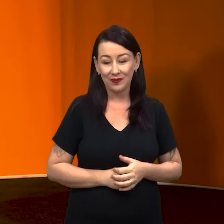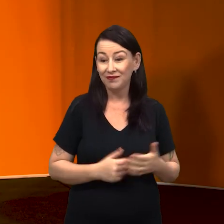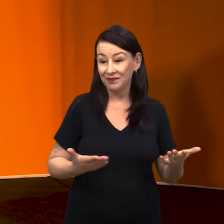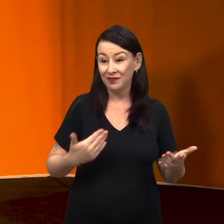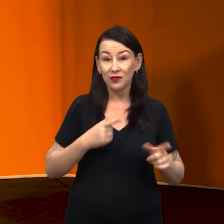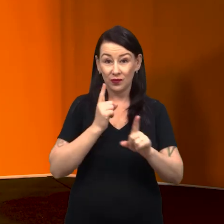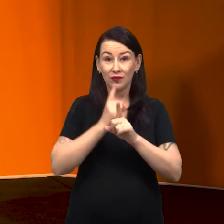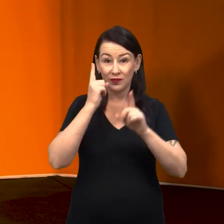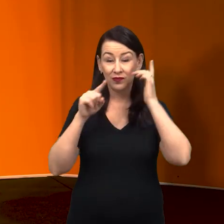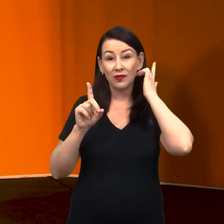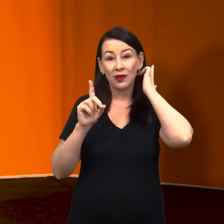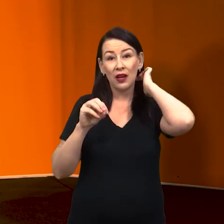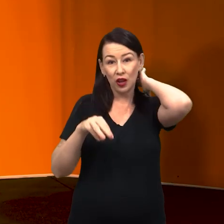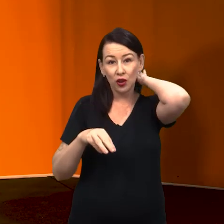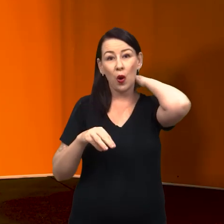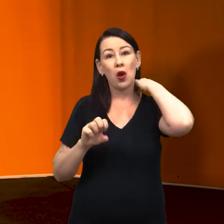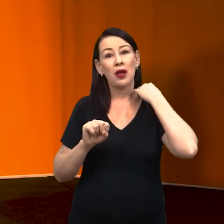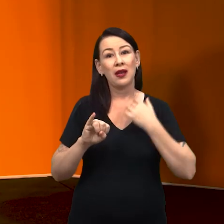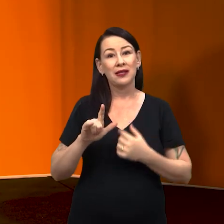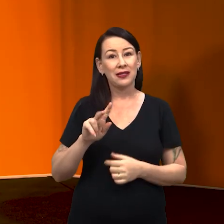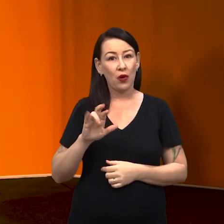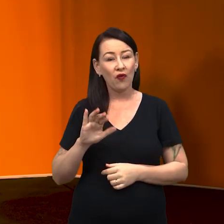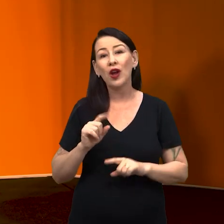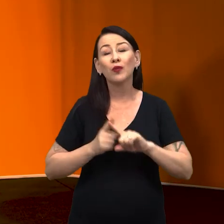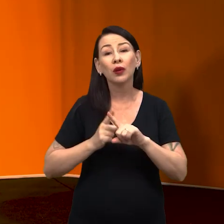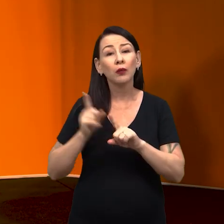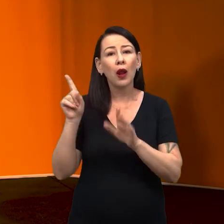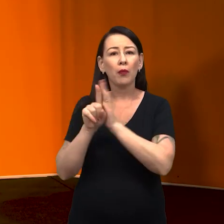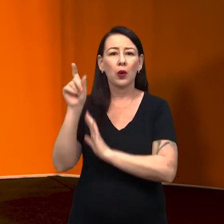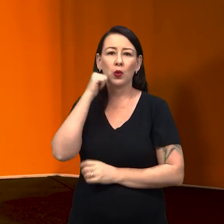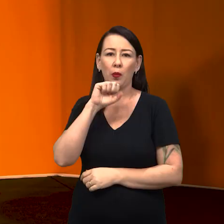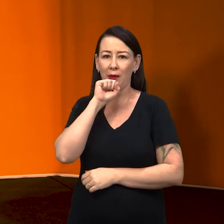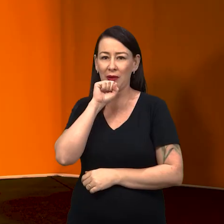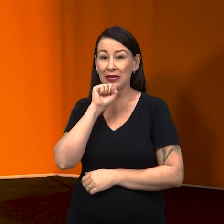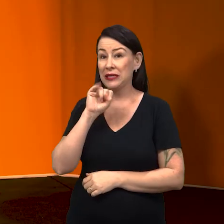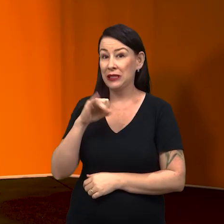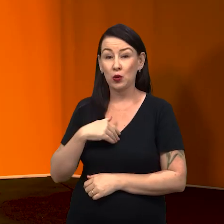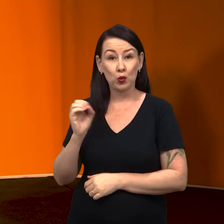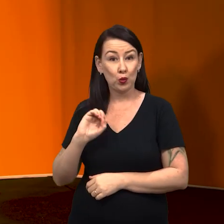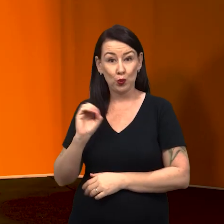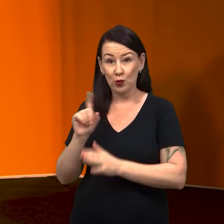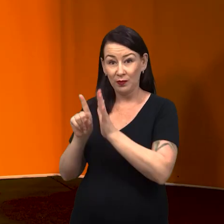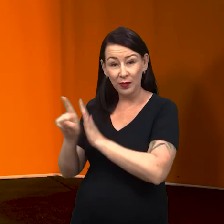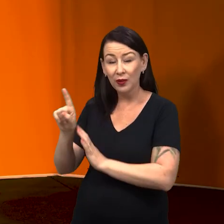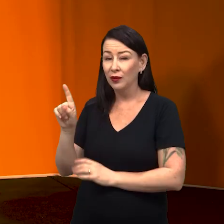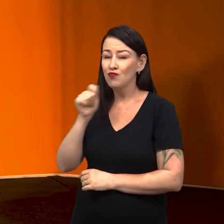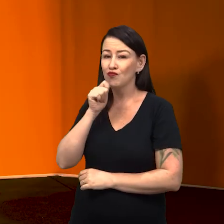Silvério porque eu perguntei para minha mãe. Porque talvez, se eu não tivesse perguntado, ela não teria me